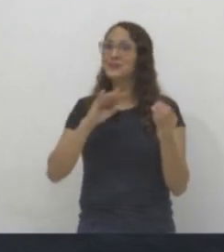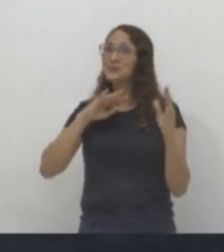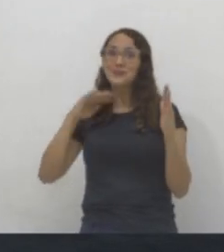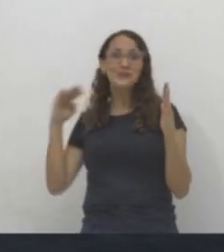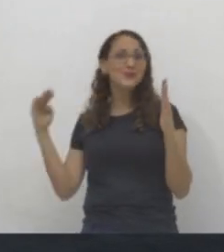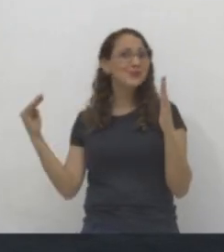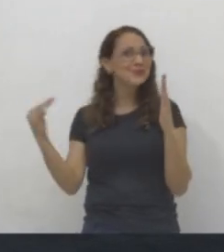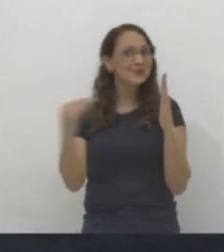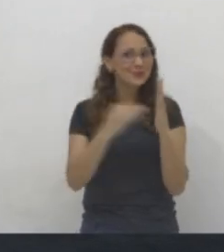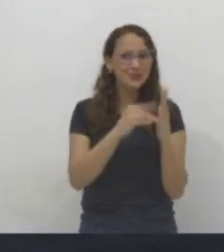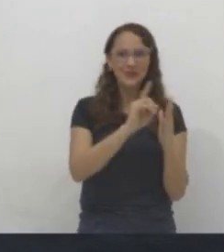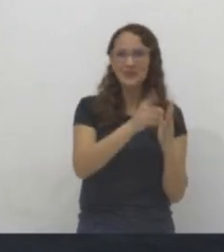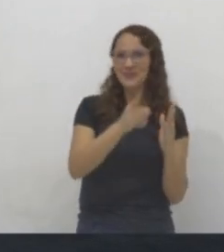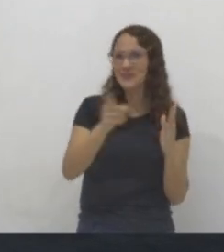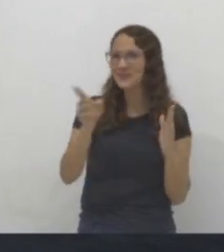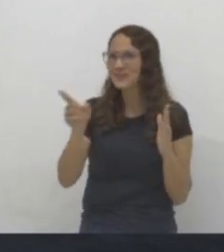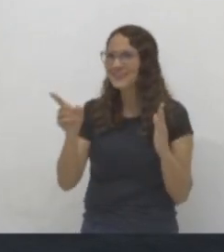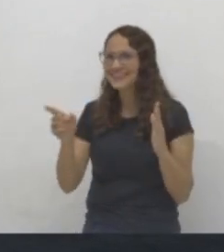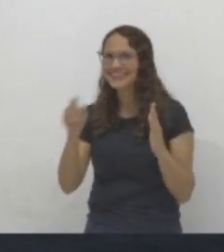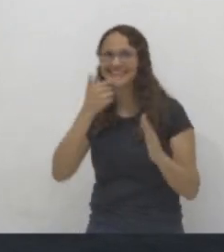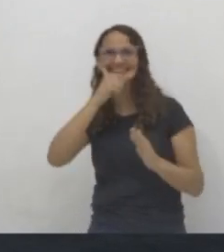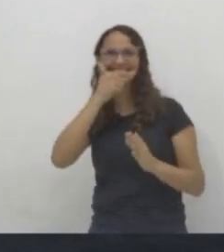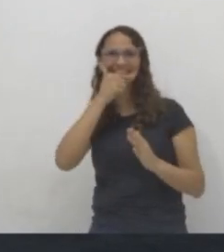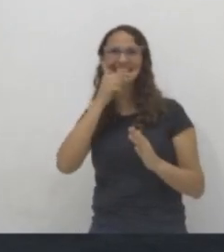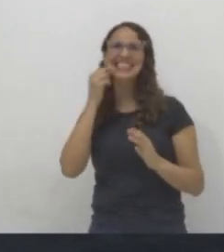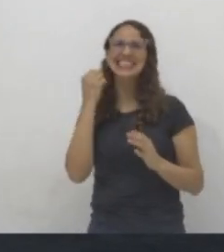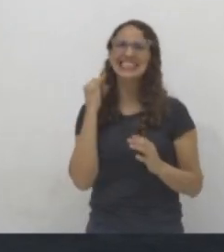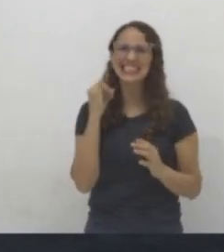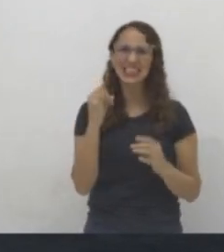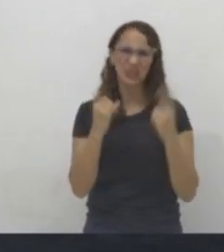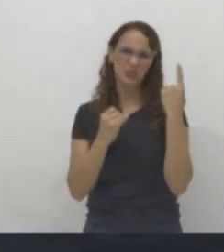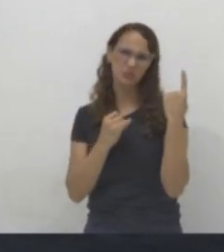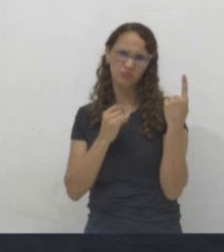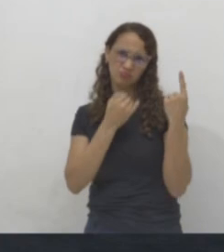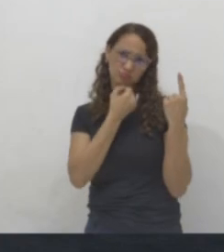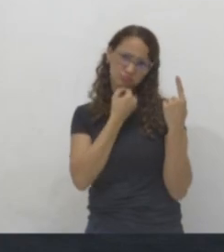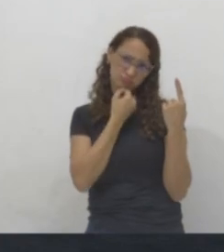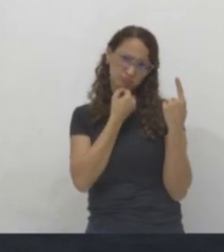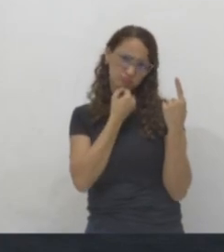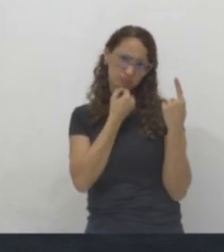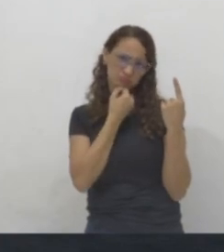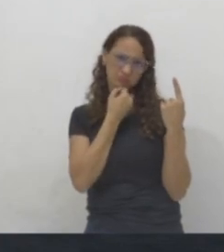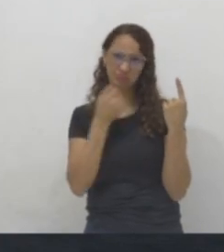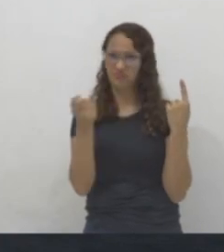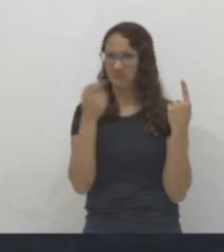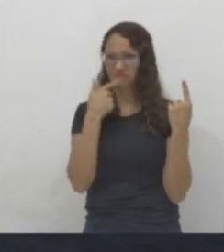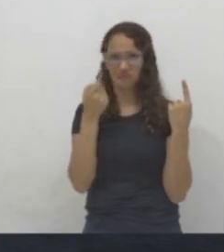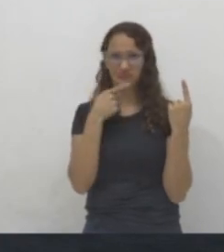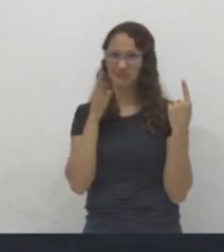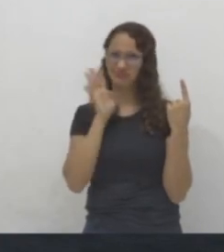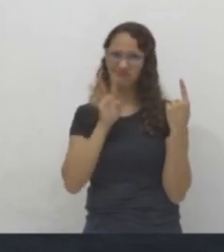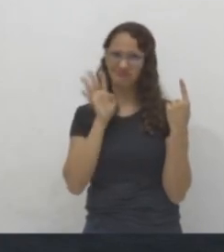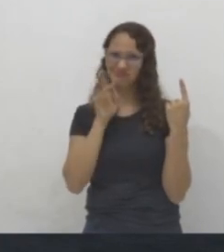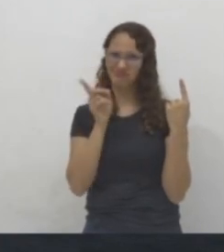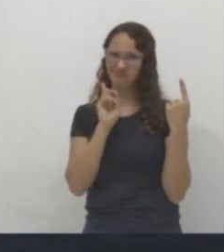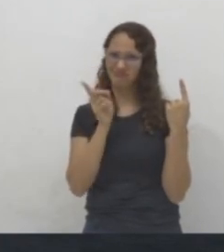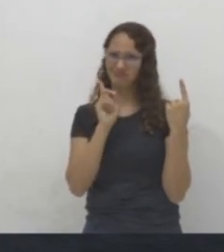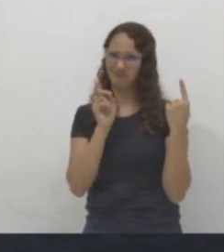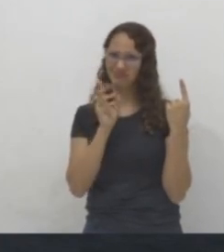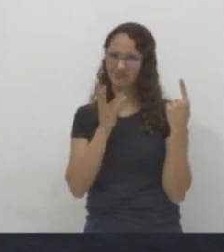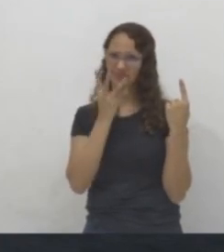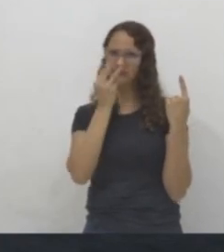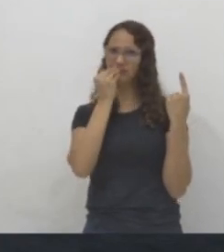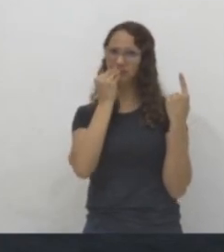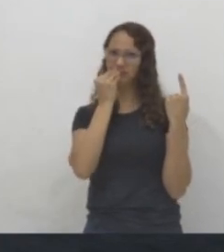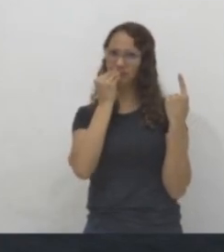você fizer alguém chorar ou ficar triste, então sua piada não é legal, é melhor não contar,